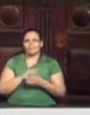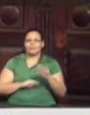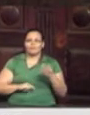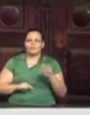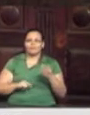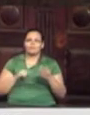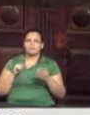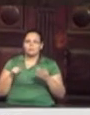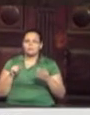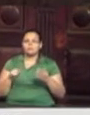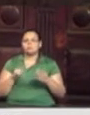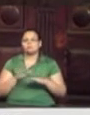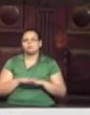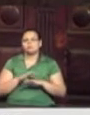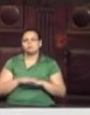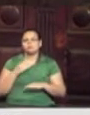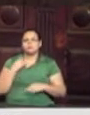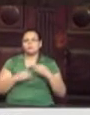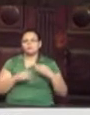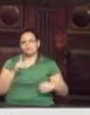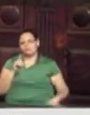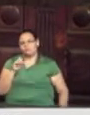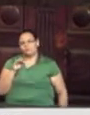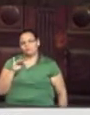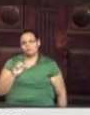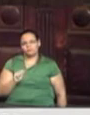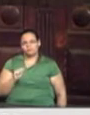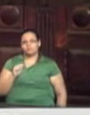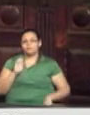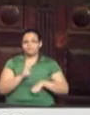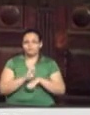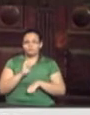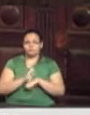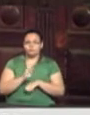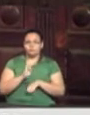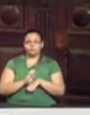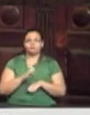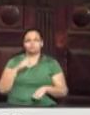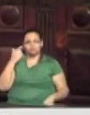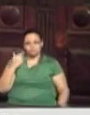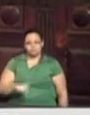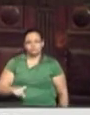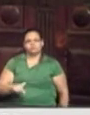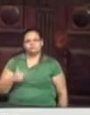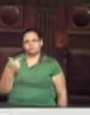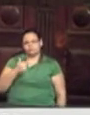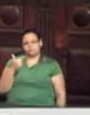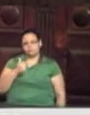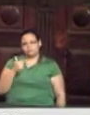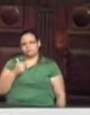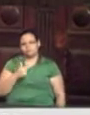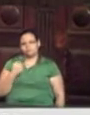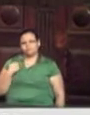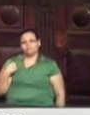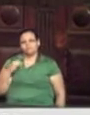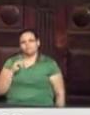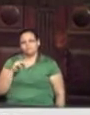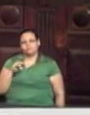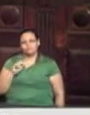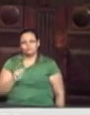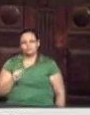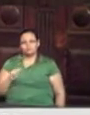pela Defensoria. O Estado recorreu, foi para a segunda instância. A segunda